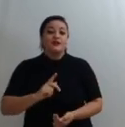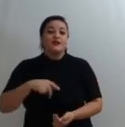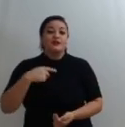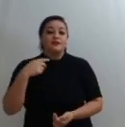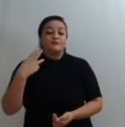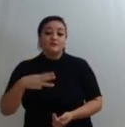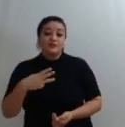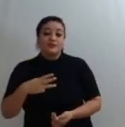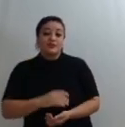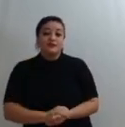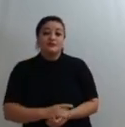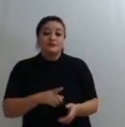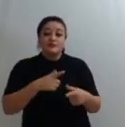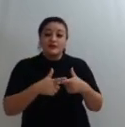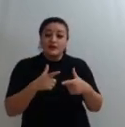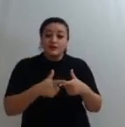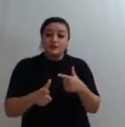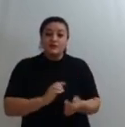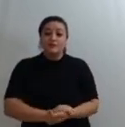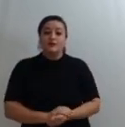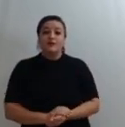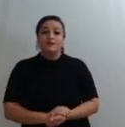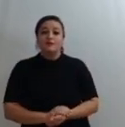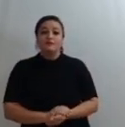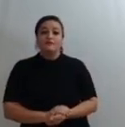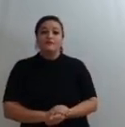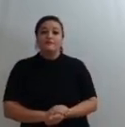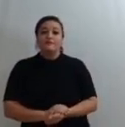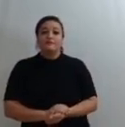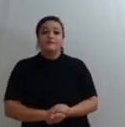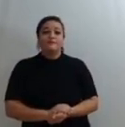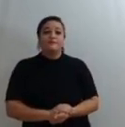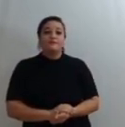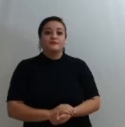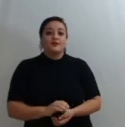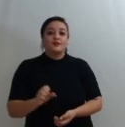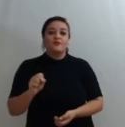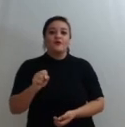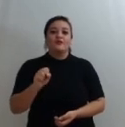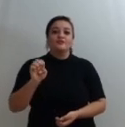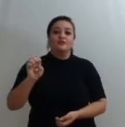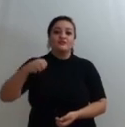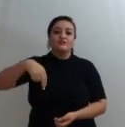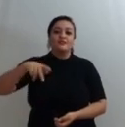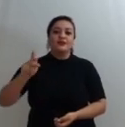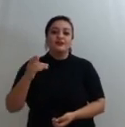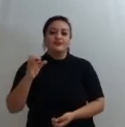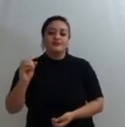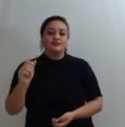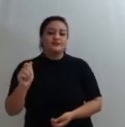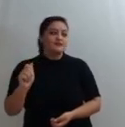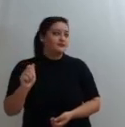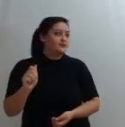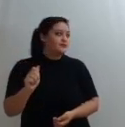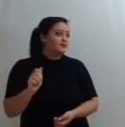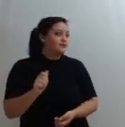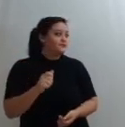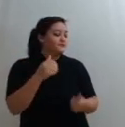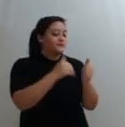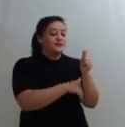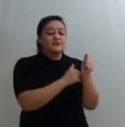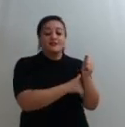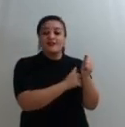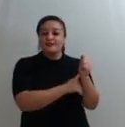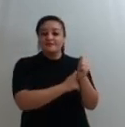foi a questão que me fez pedir vista, é a questão da senha, ou seja, da determinação para que o dono do celular fornecesse